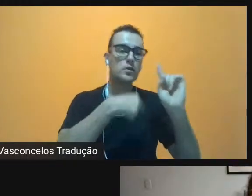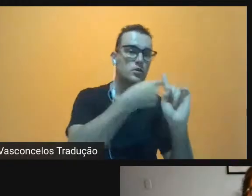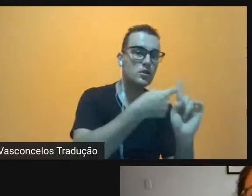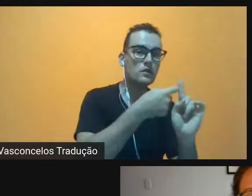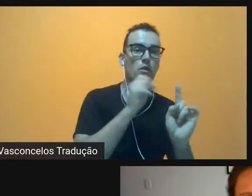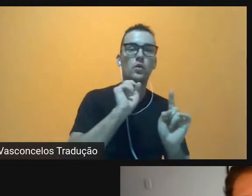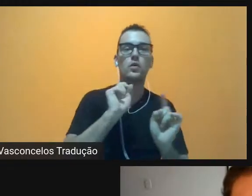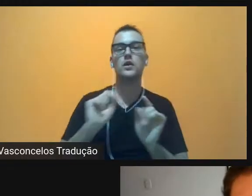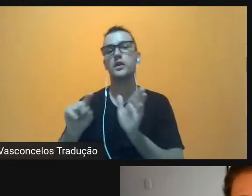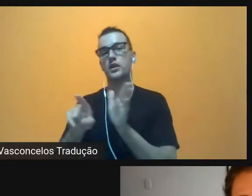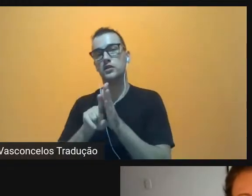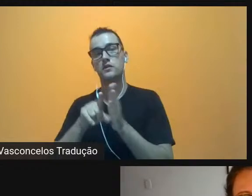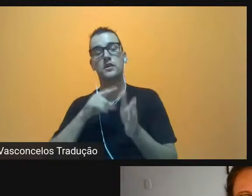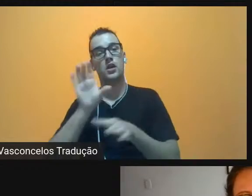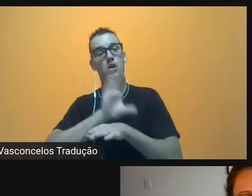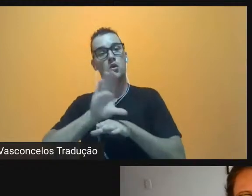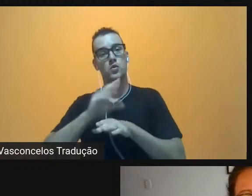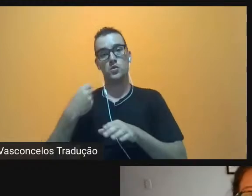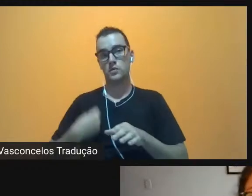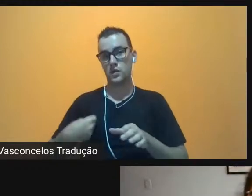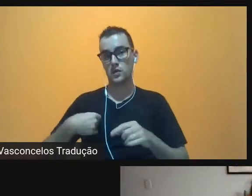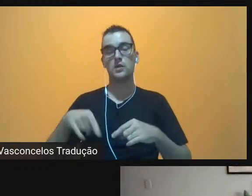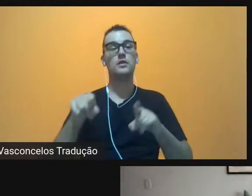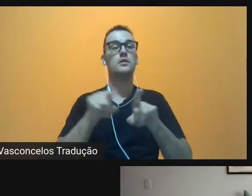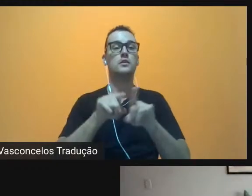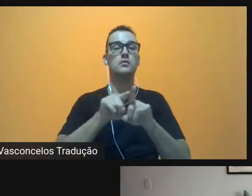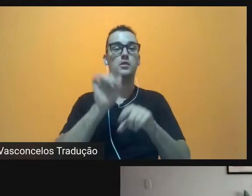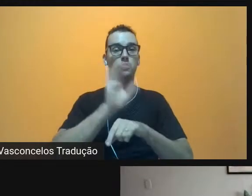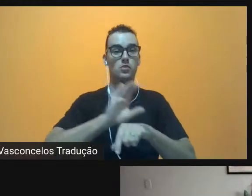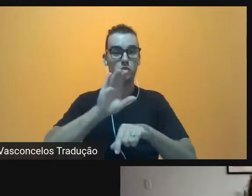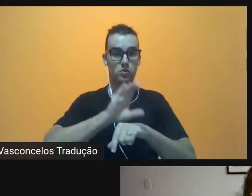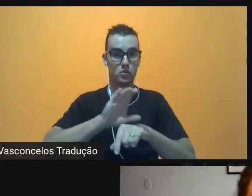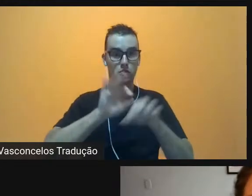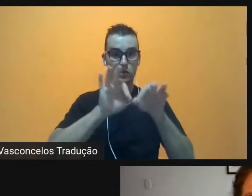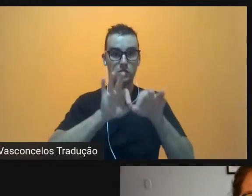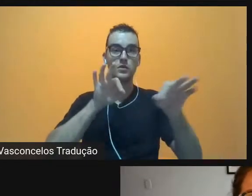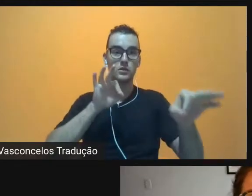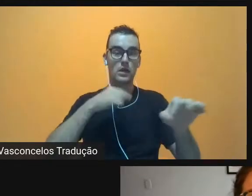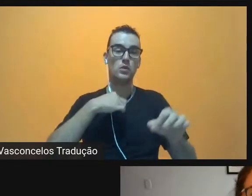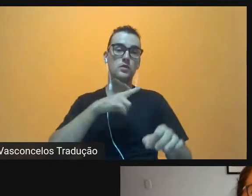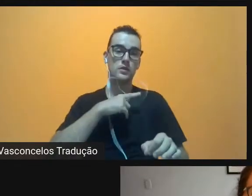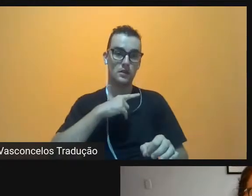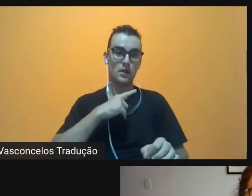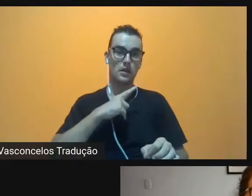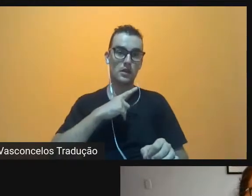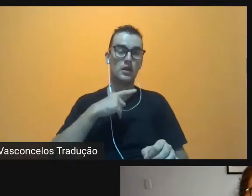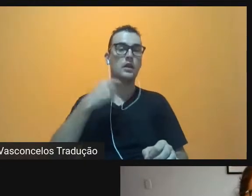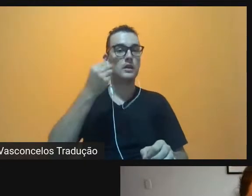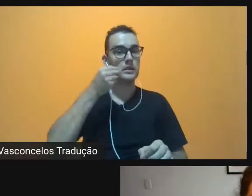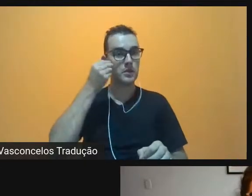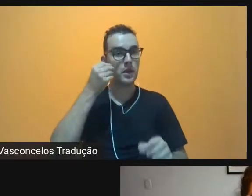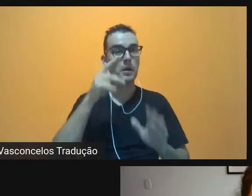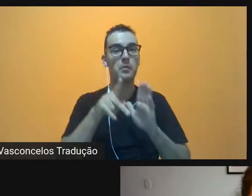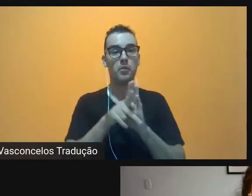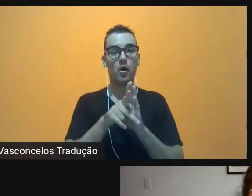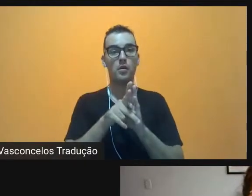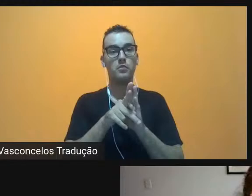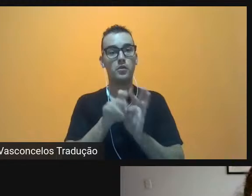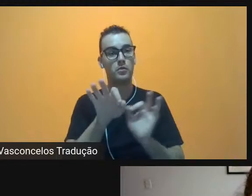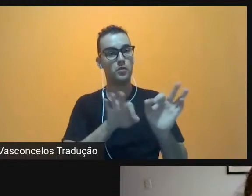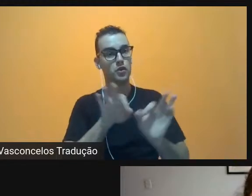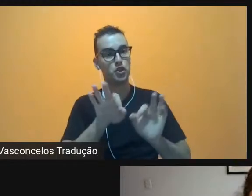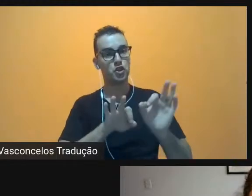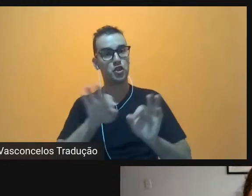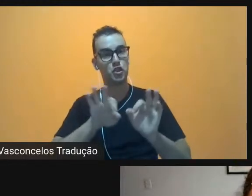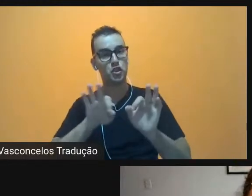cursos presenciais e cursos à distância. Eu tenho a experiência, né, como designer instrucional na elaboração